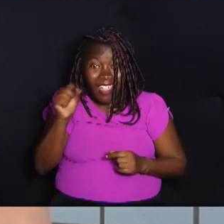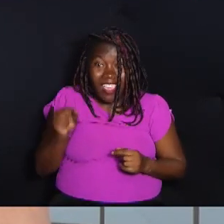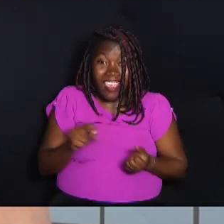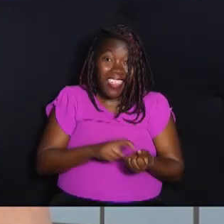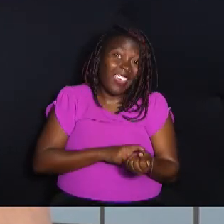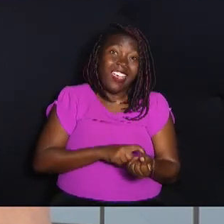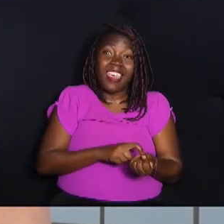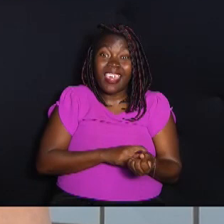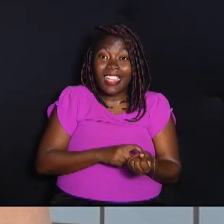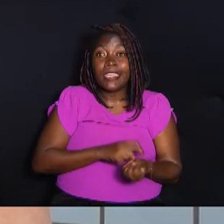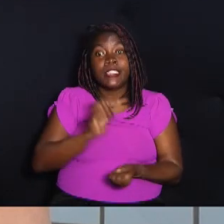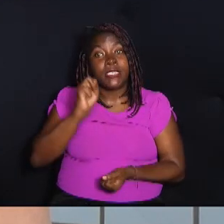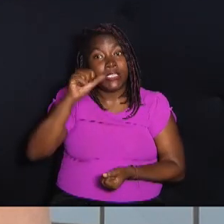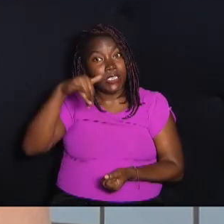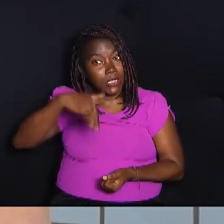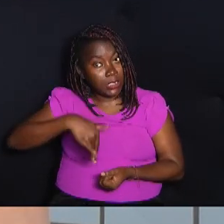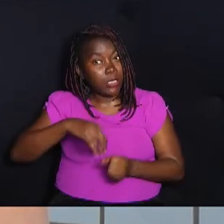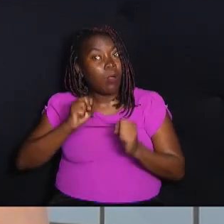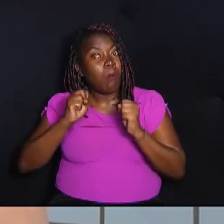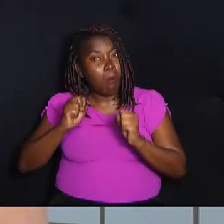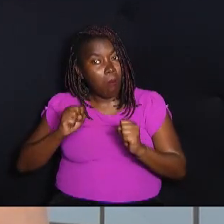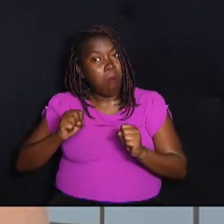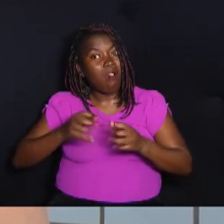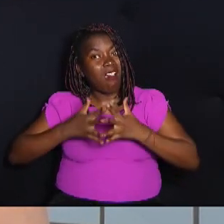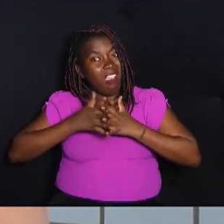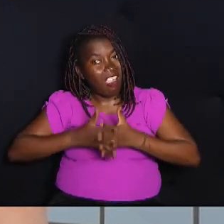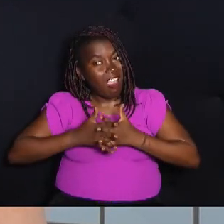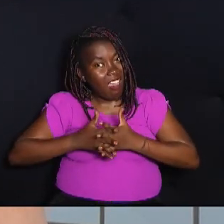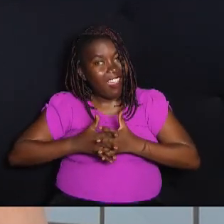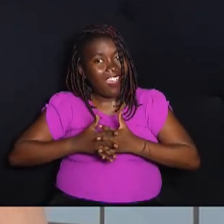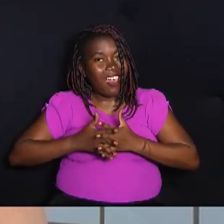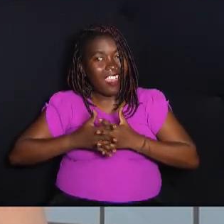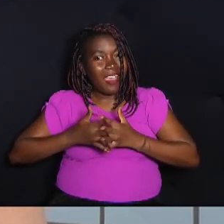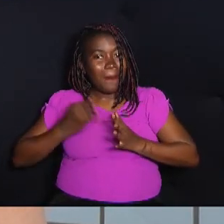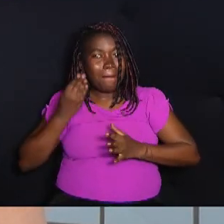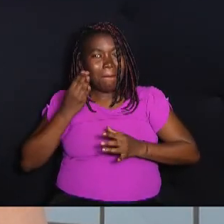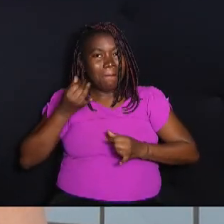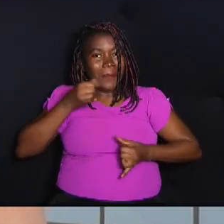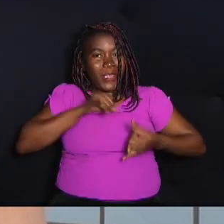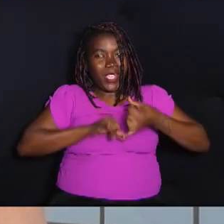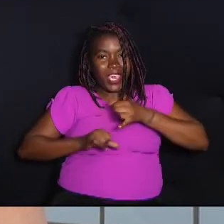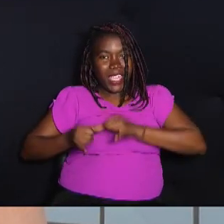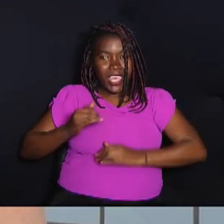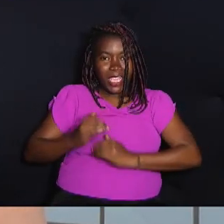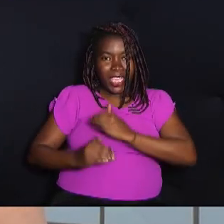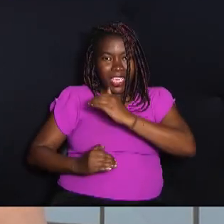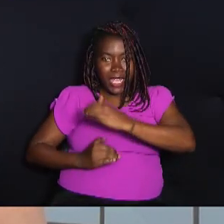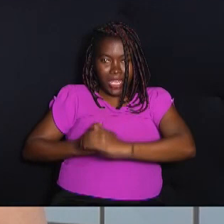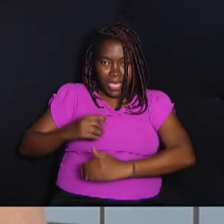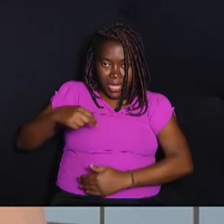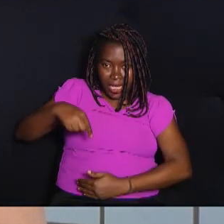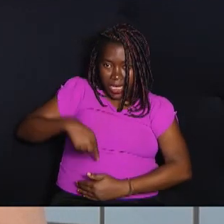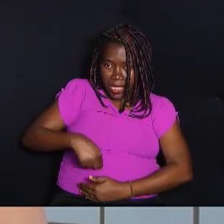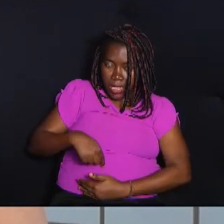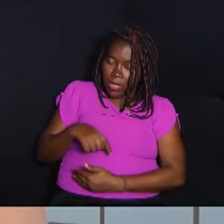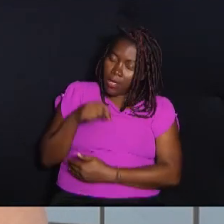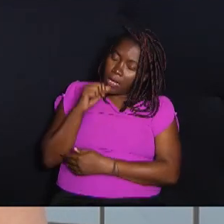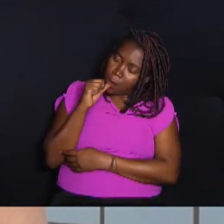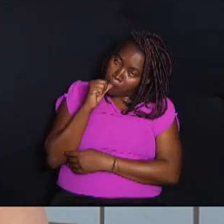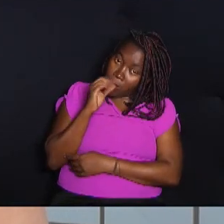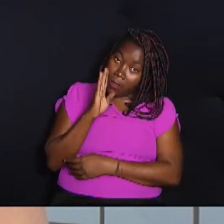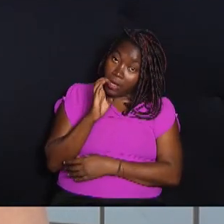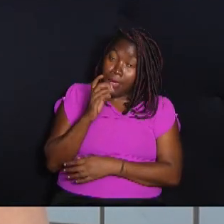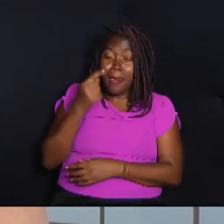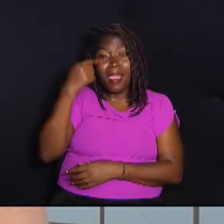estressantes, sim, ela pode afetar, digamos, a bioquímica desse desenvolvimento do bebê, ou pensando em pessoas